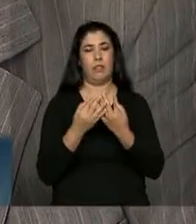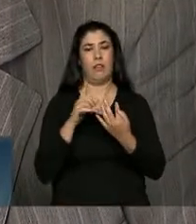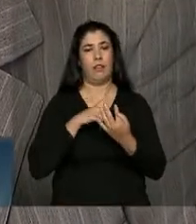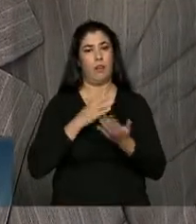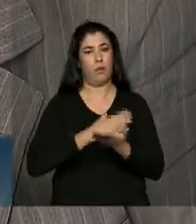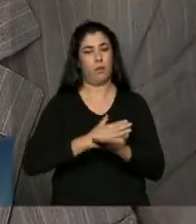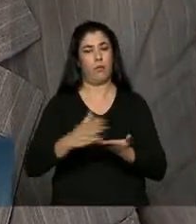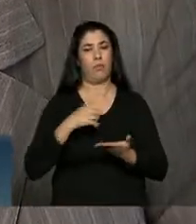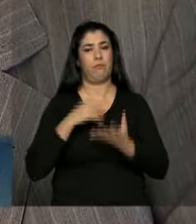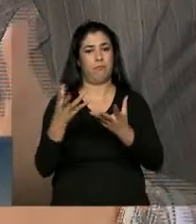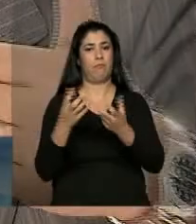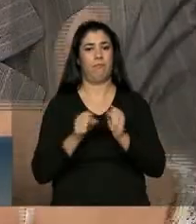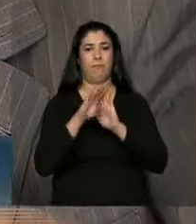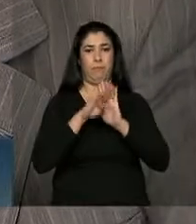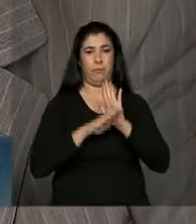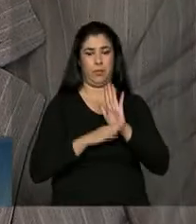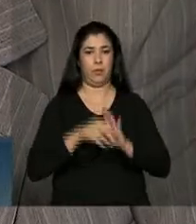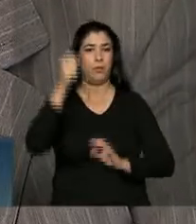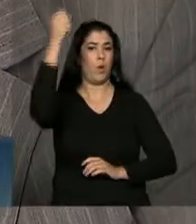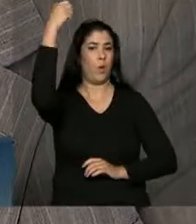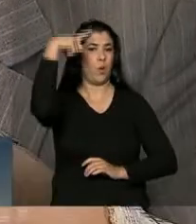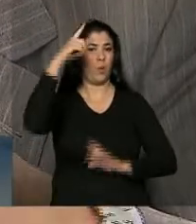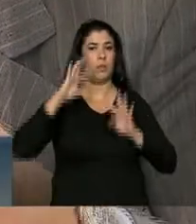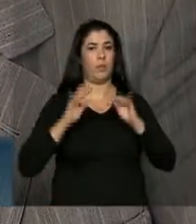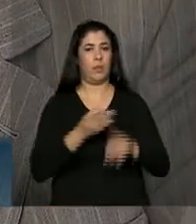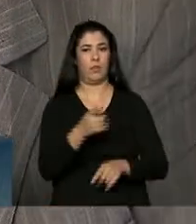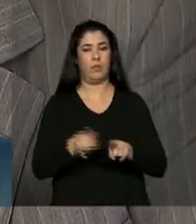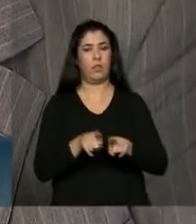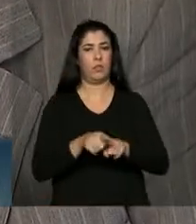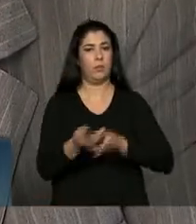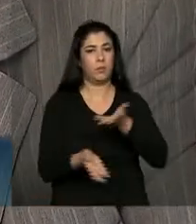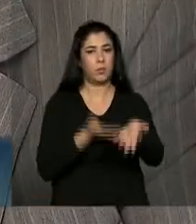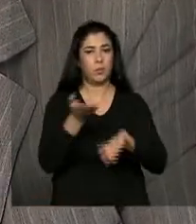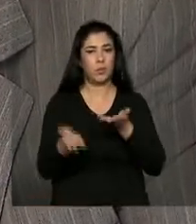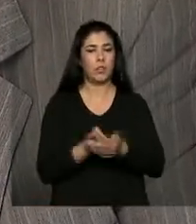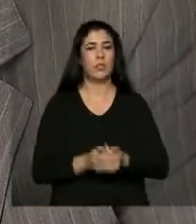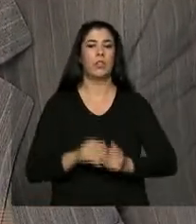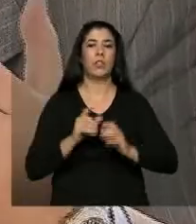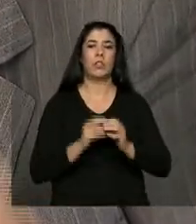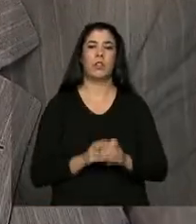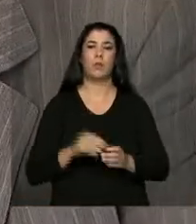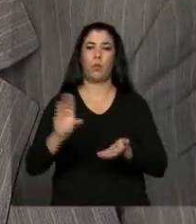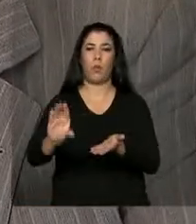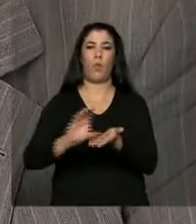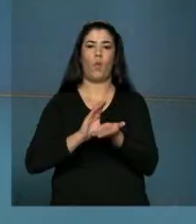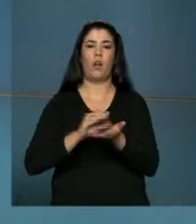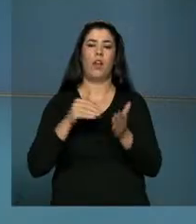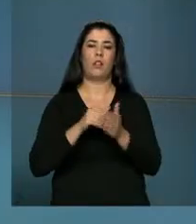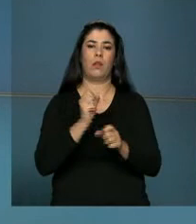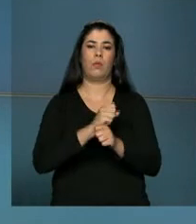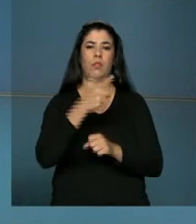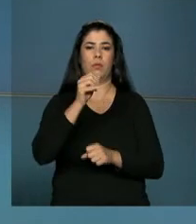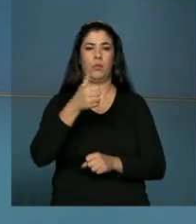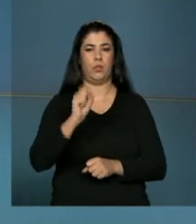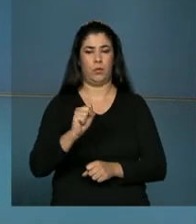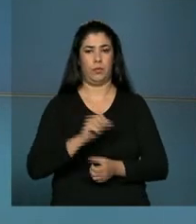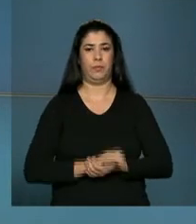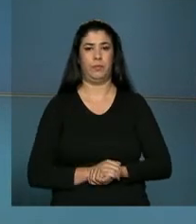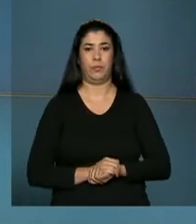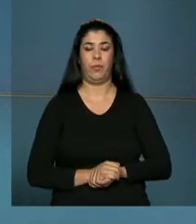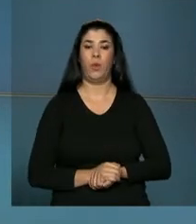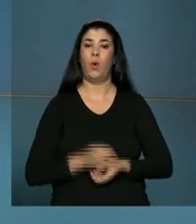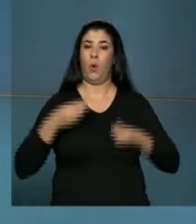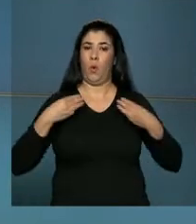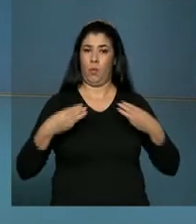pelo programa portanto nós estaremos Investindo um montante desta ordem por ano até 2018 Eduardo